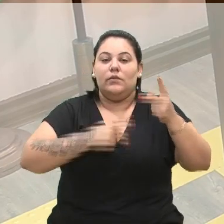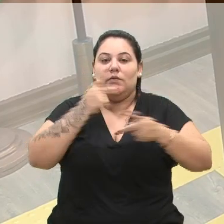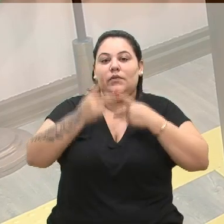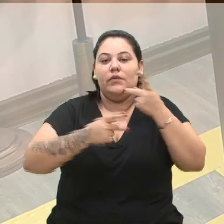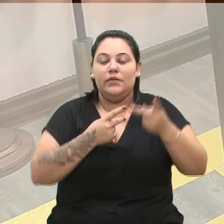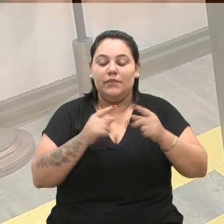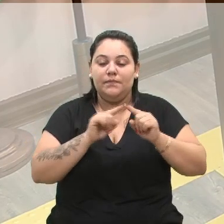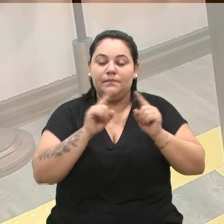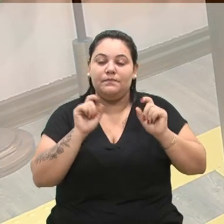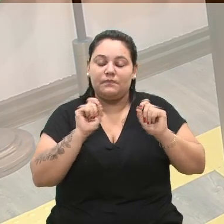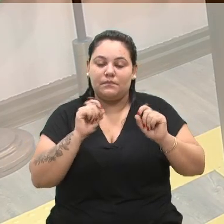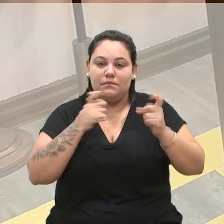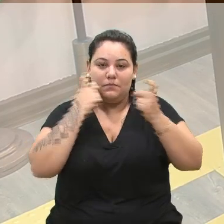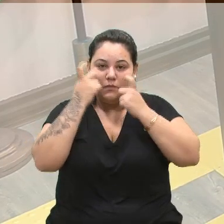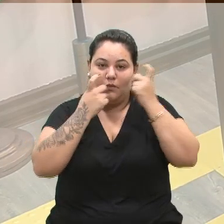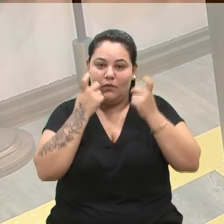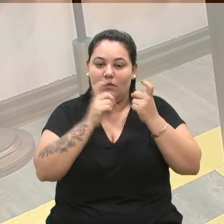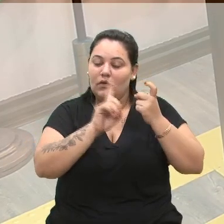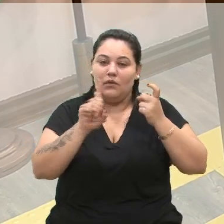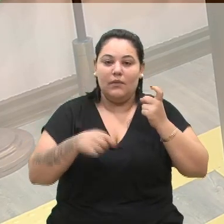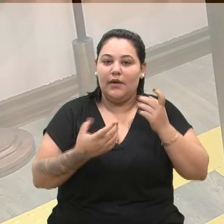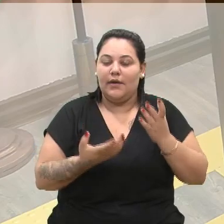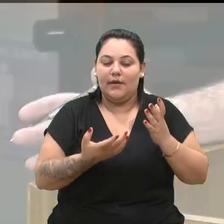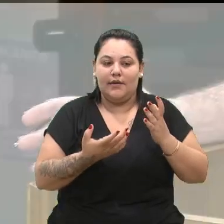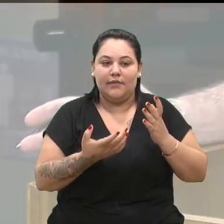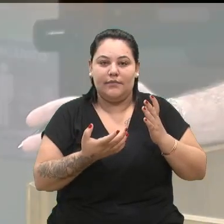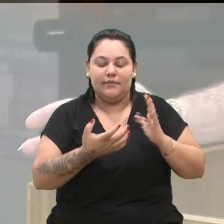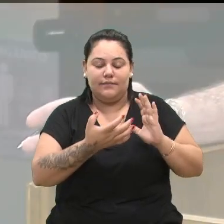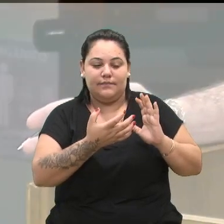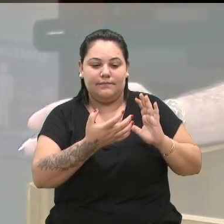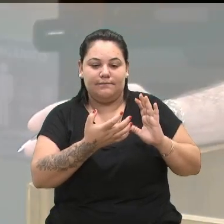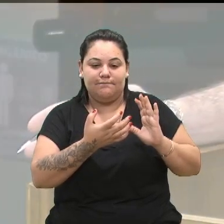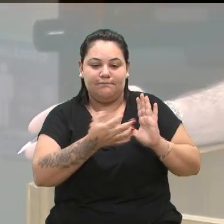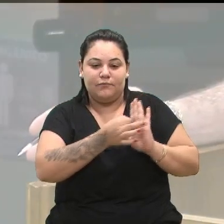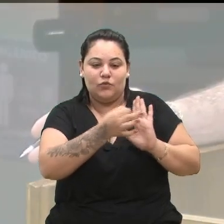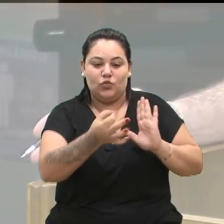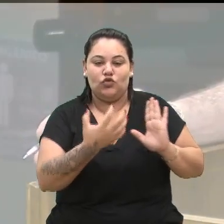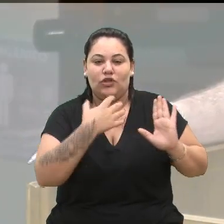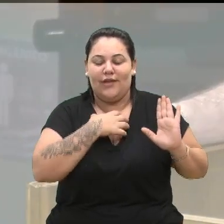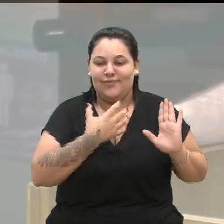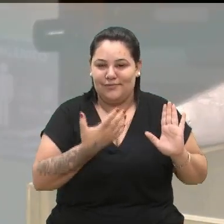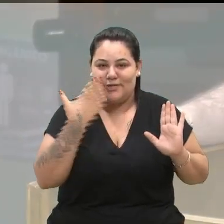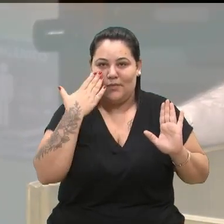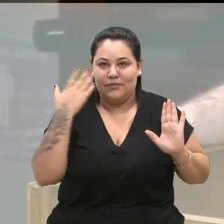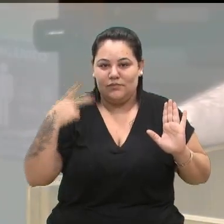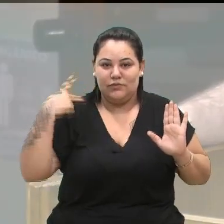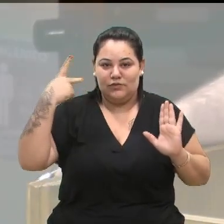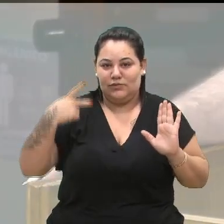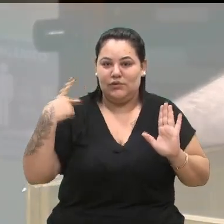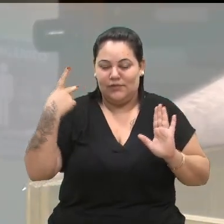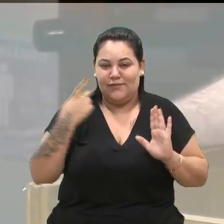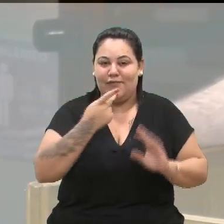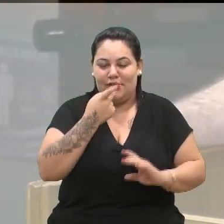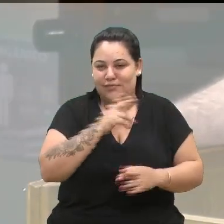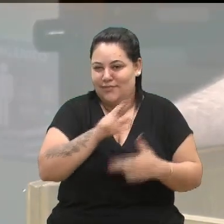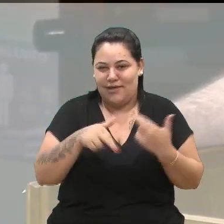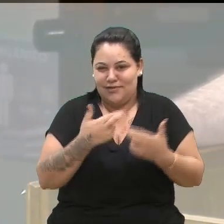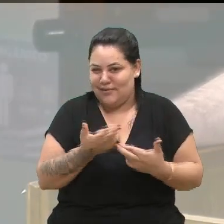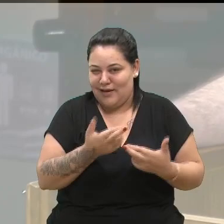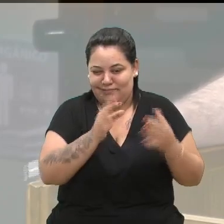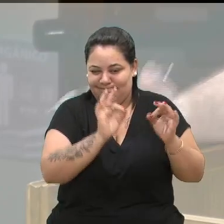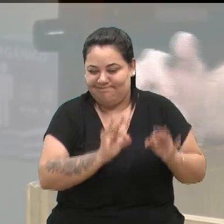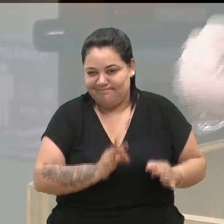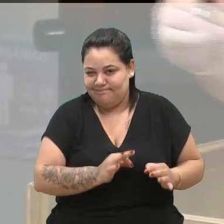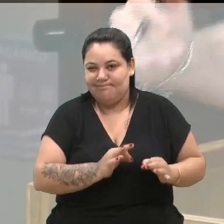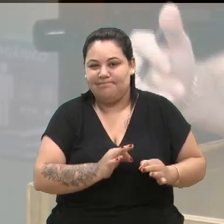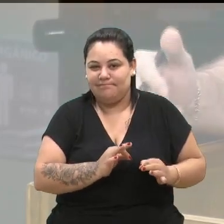me preocupa não é o posicionamento. Claro que nos preocupa o posicionamento dos nossos políticos, ainda mais quando se fala em termos